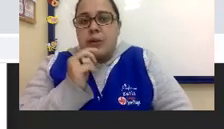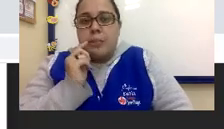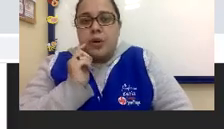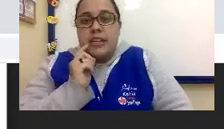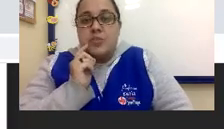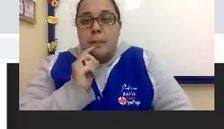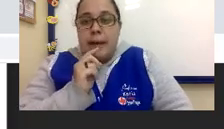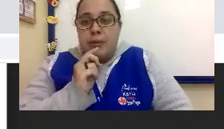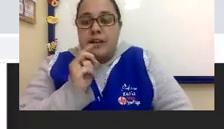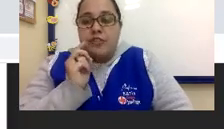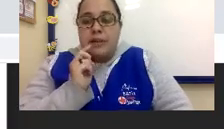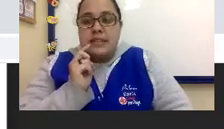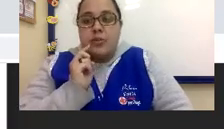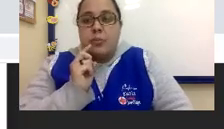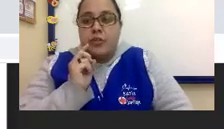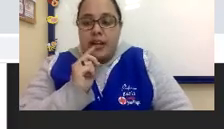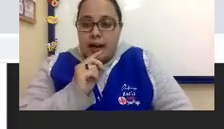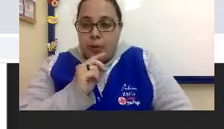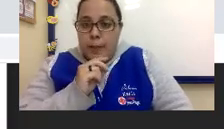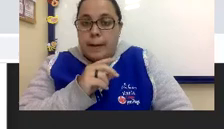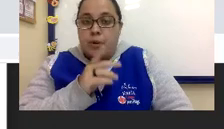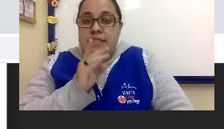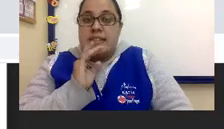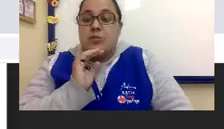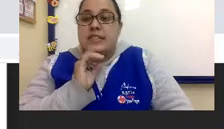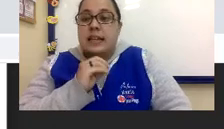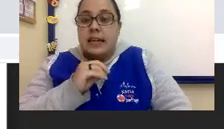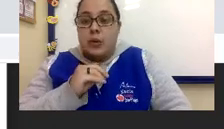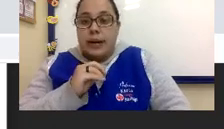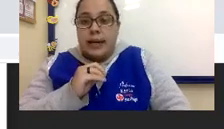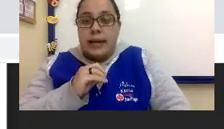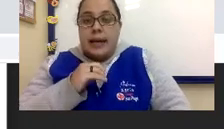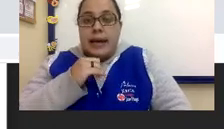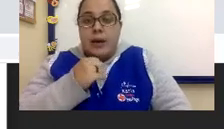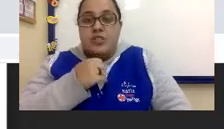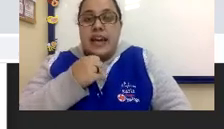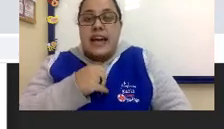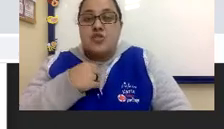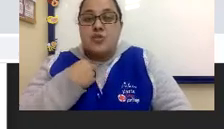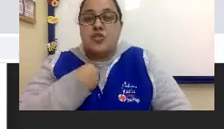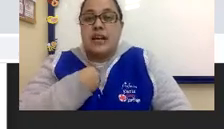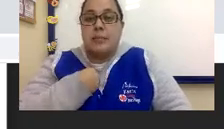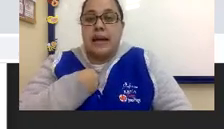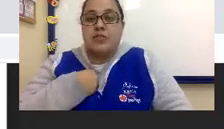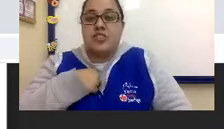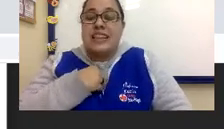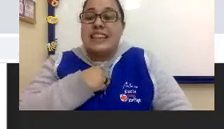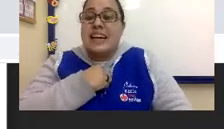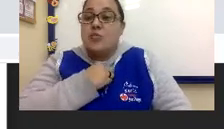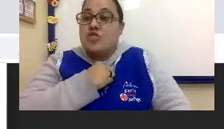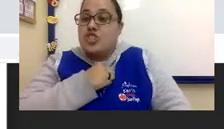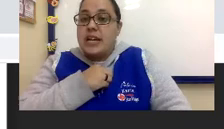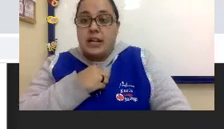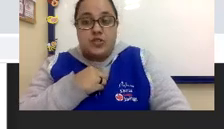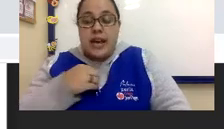fibras têm um importante papel na formação do bolo fecal, pois elas auxiliam aí os restos dos alimentos